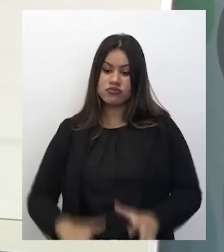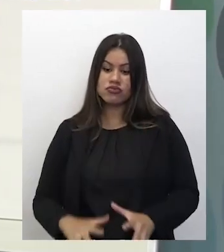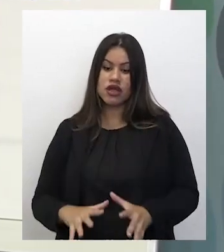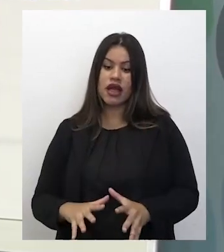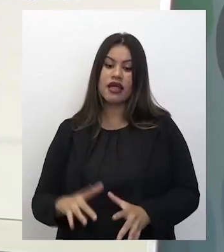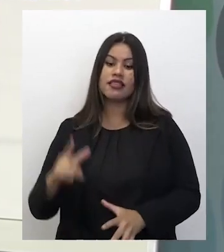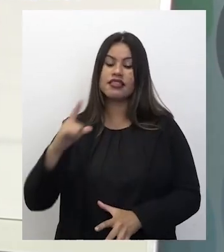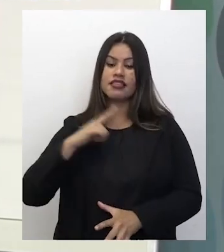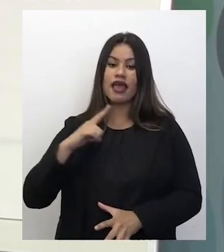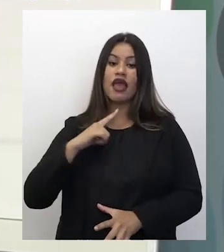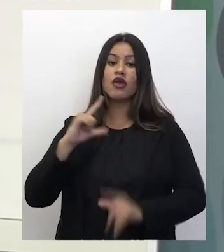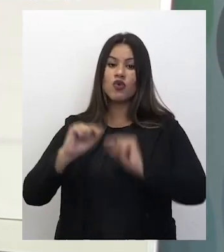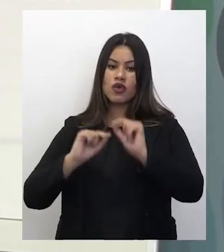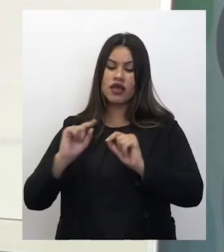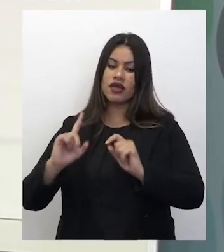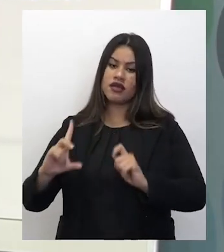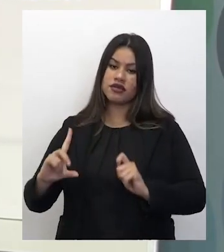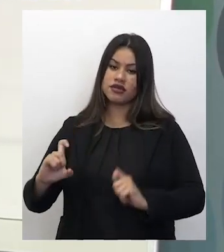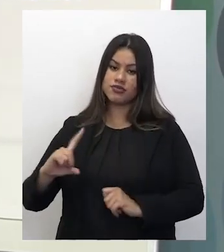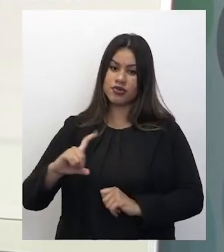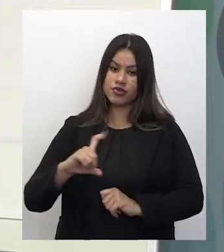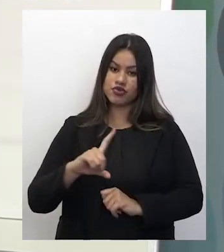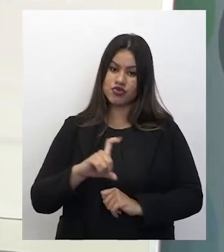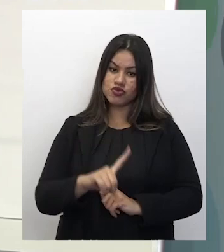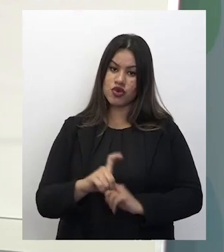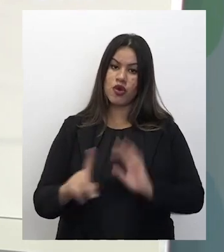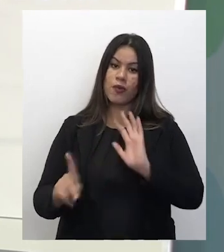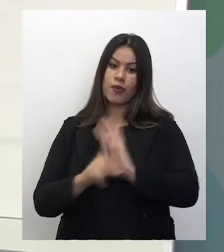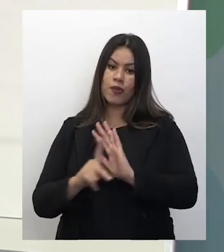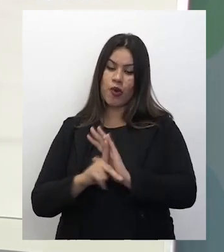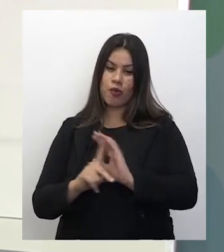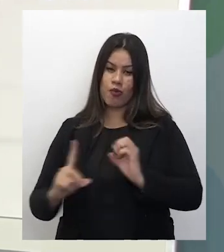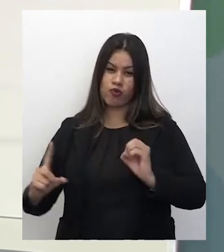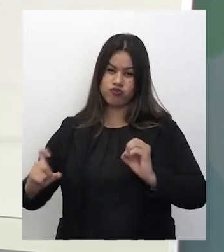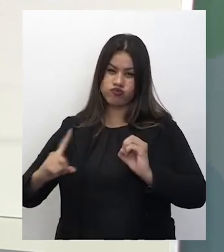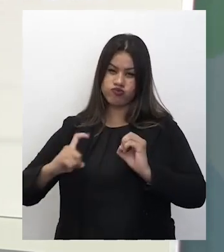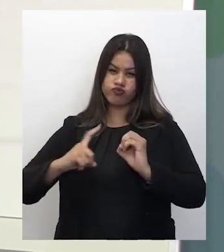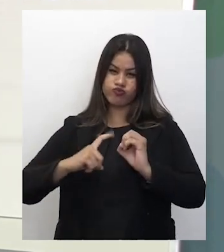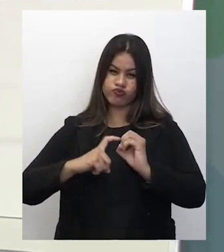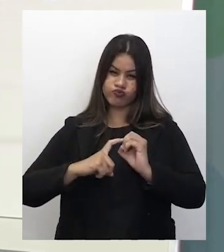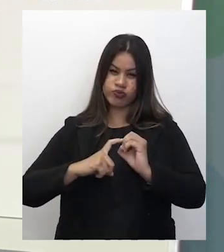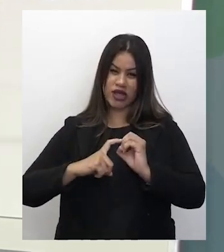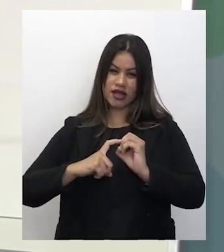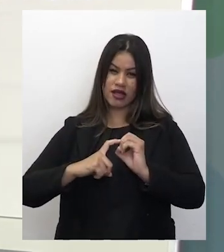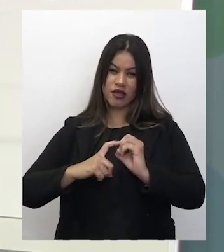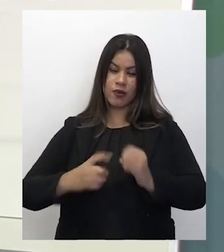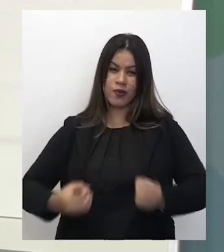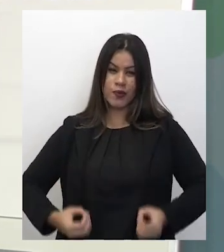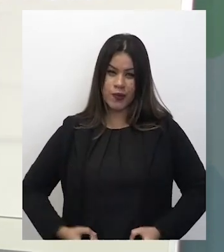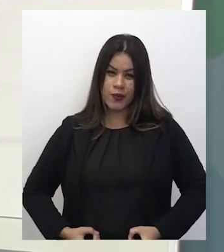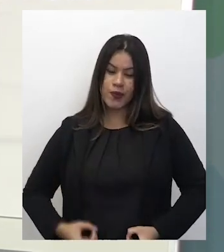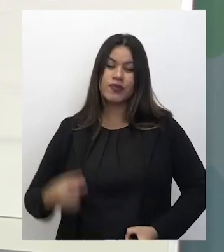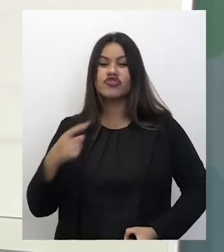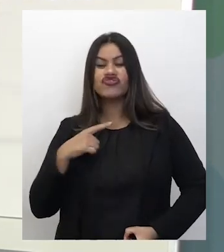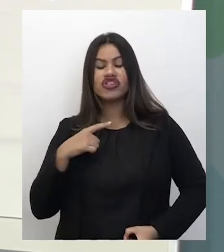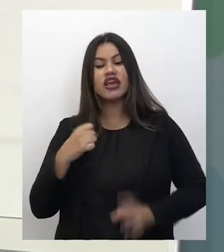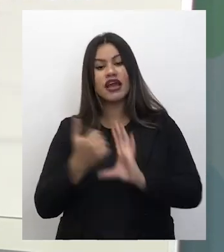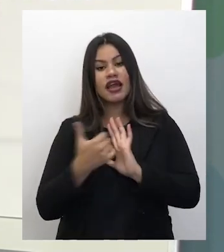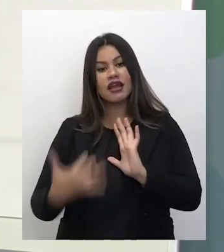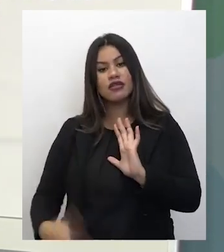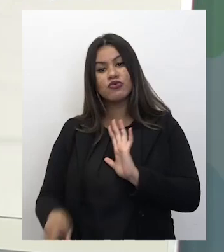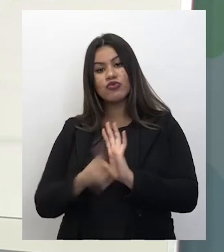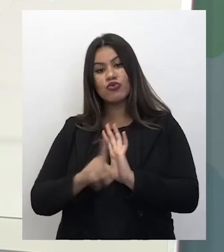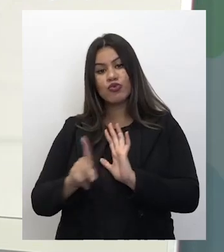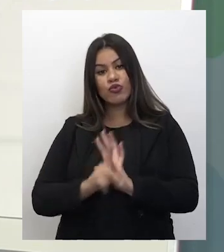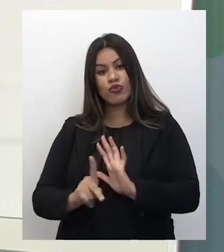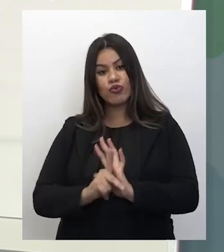um espermatozoide, né, que foi fecundado lá para gerar ele. Tinha para essa característica, tá?